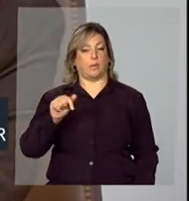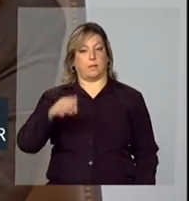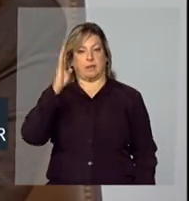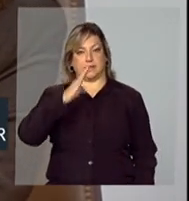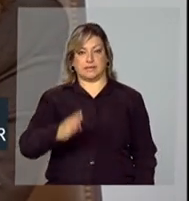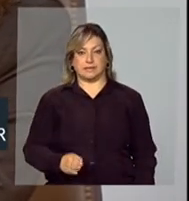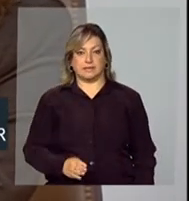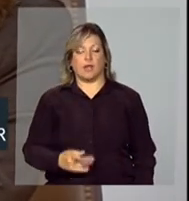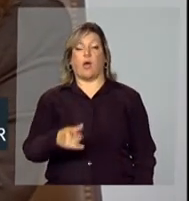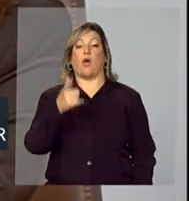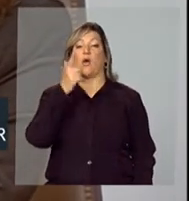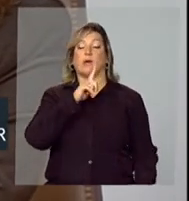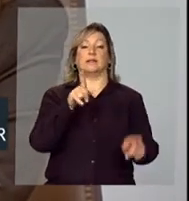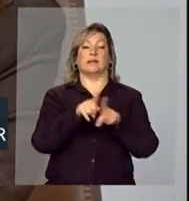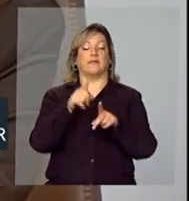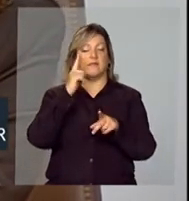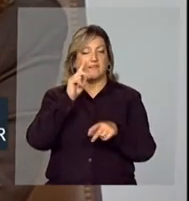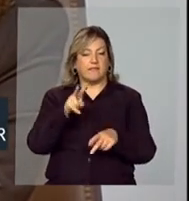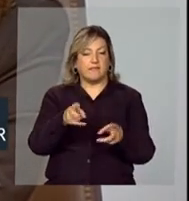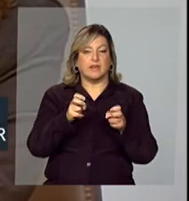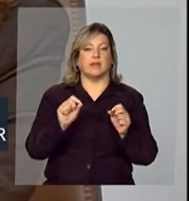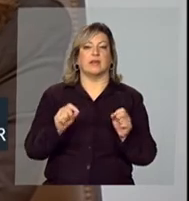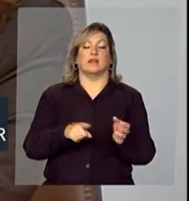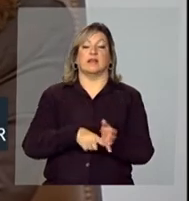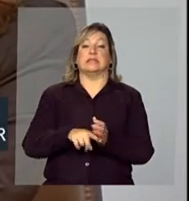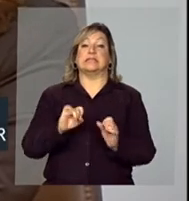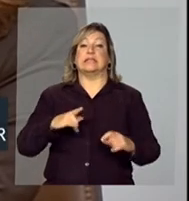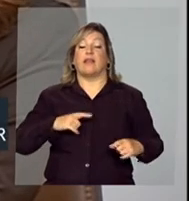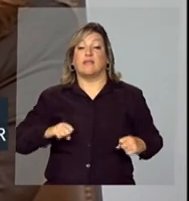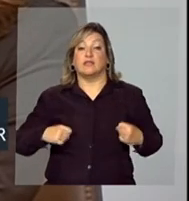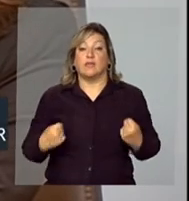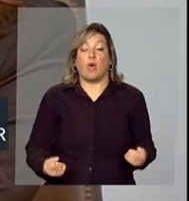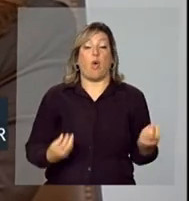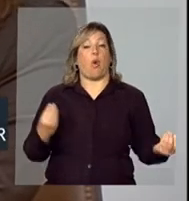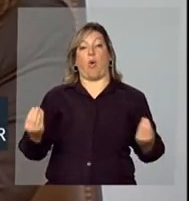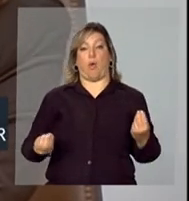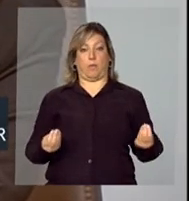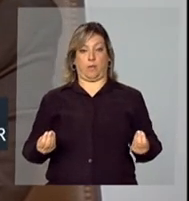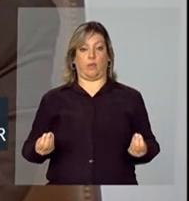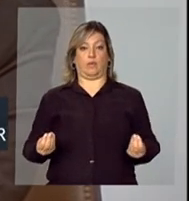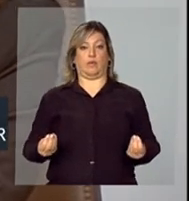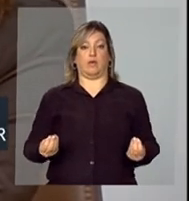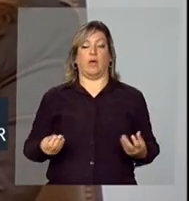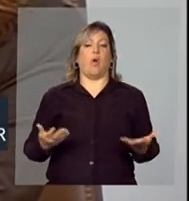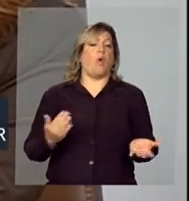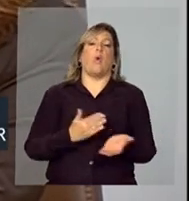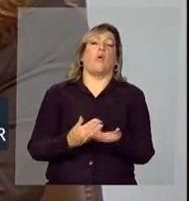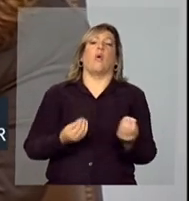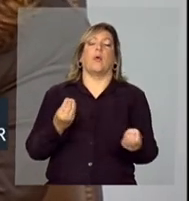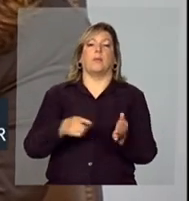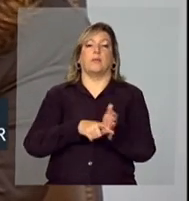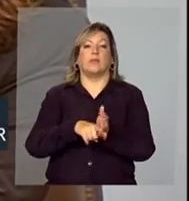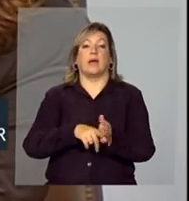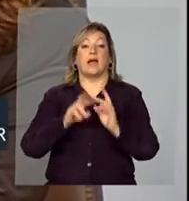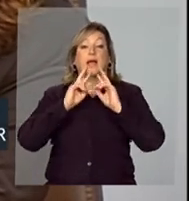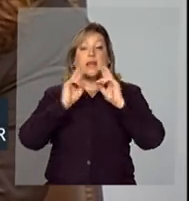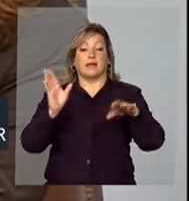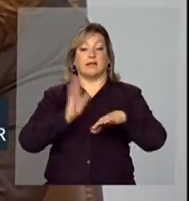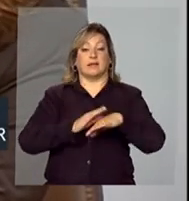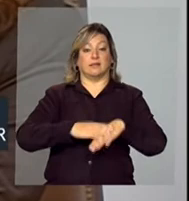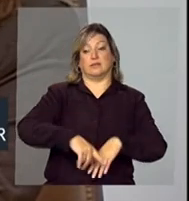inclusive verificar se houve esforço se não houve esforço como isso a partir de que analisa a partir da reclamação